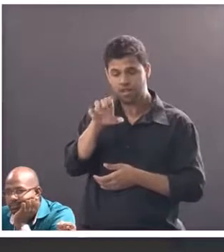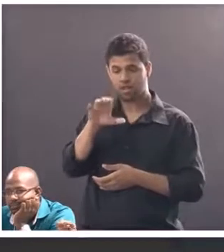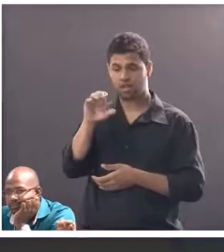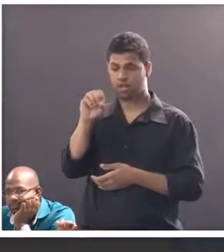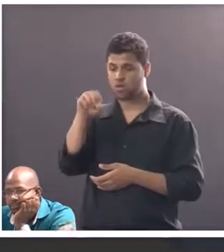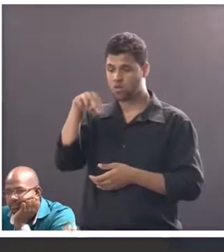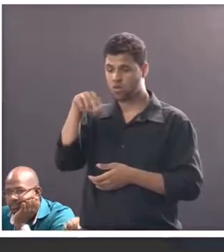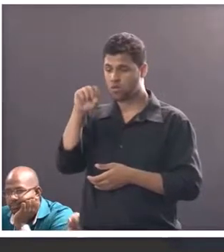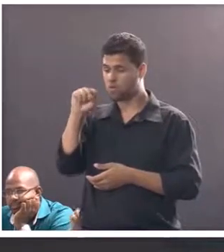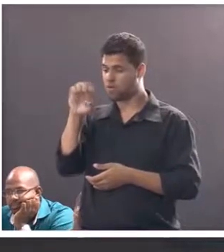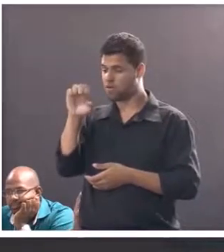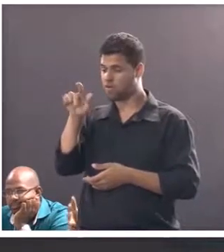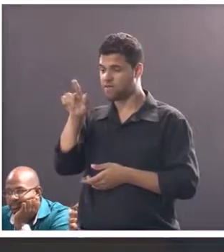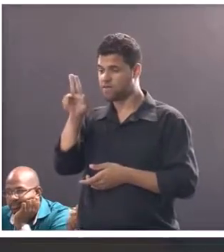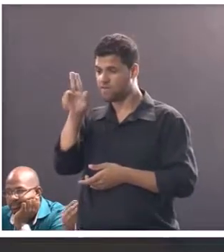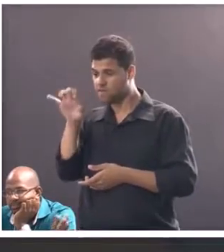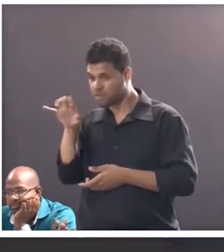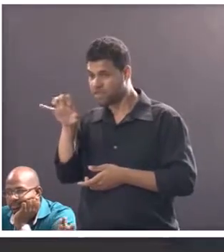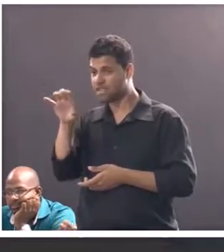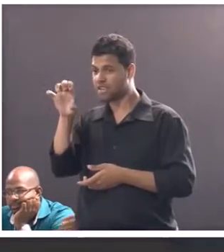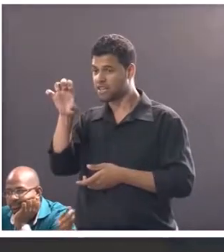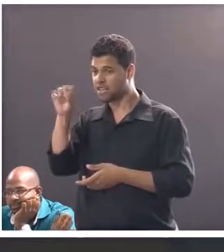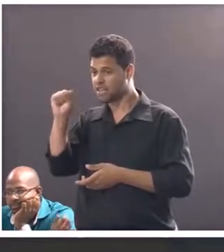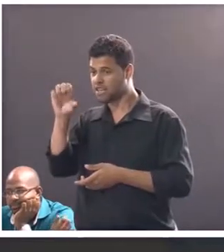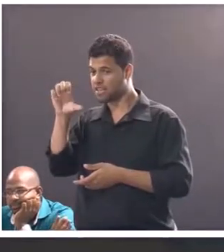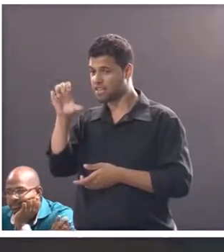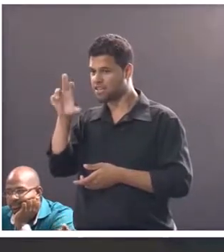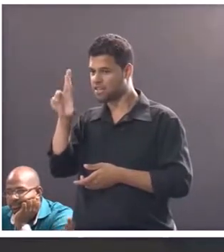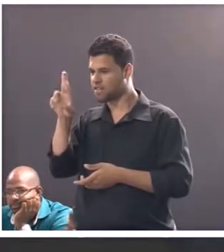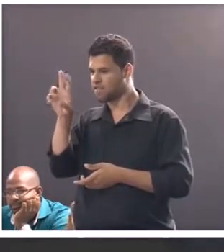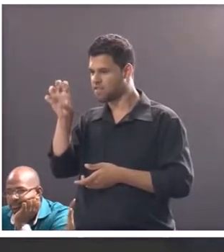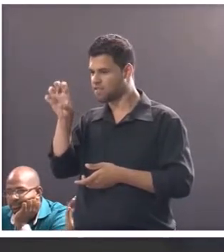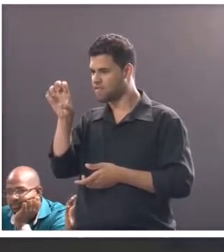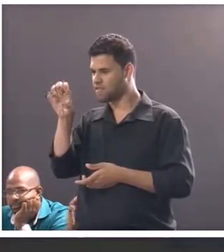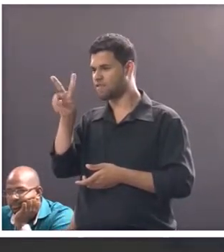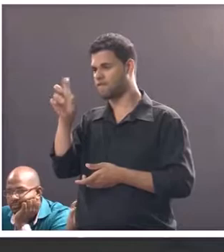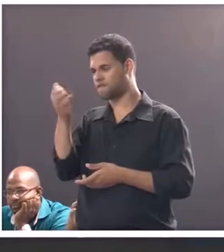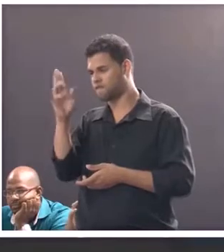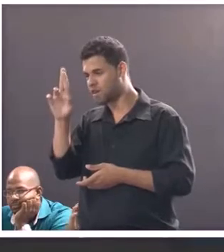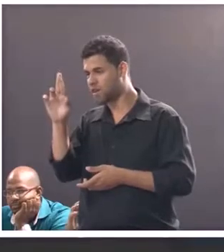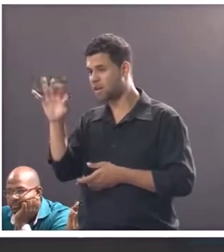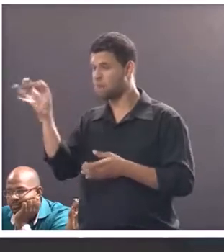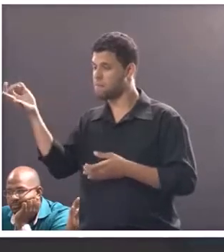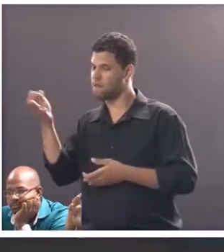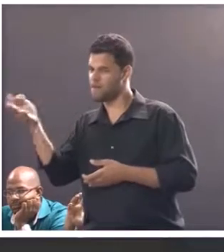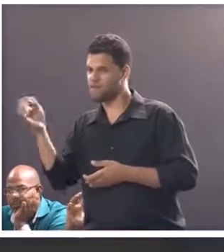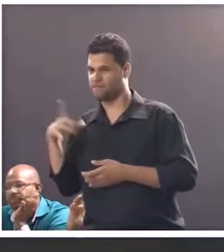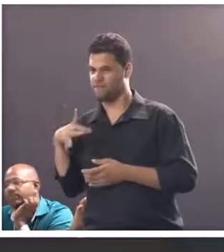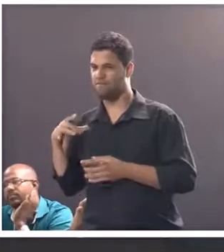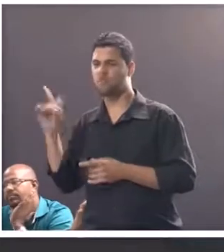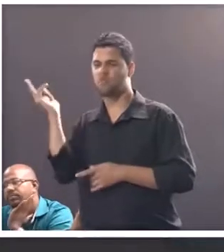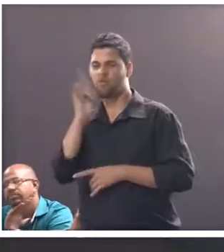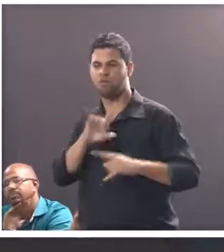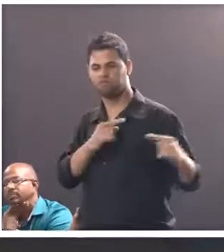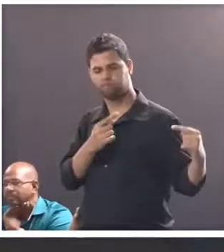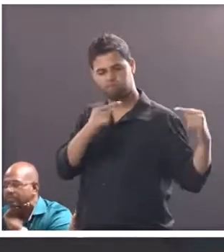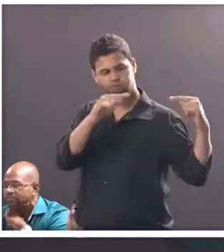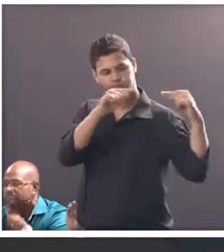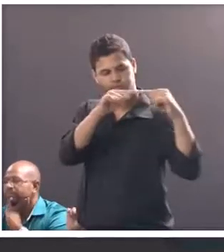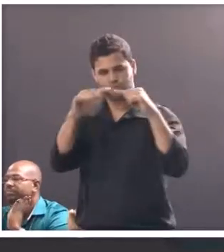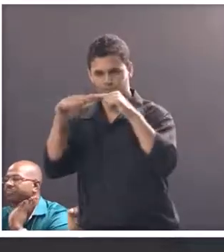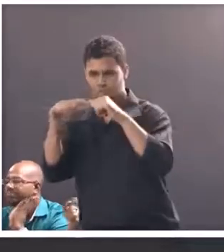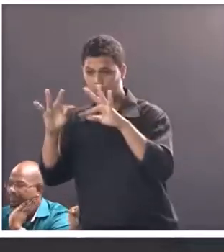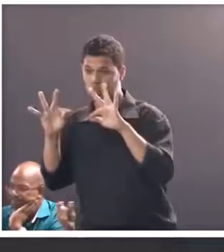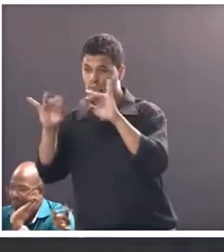já foge um pouquinho. Eu mantenho o mesmo sentido e significado, mantendo uma paridade, igualando as